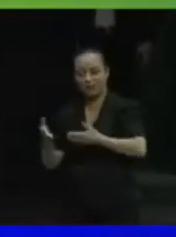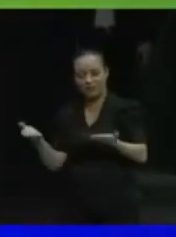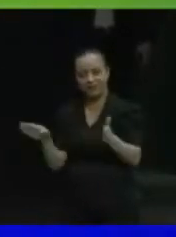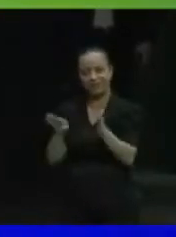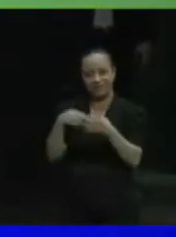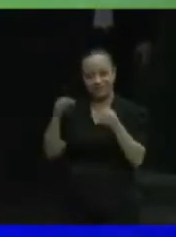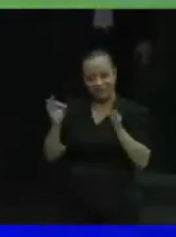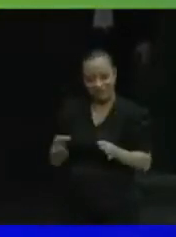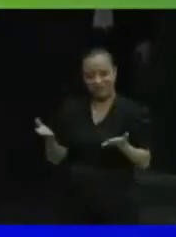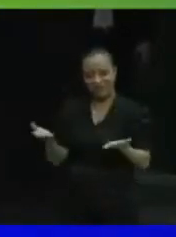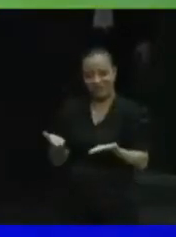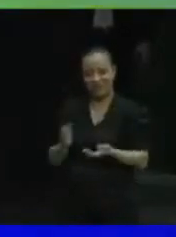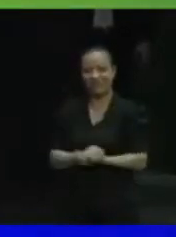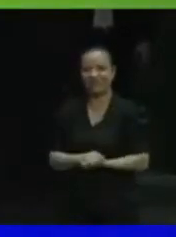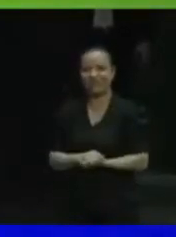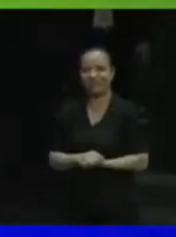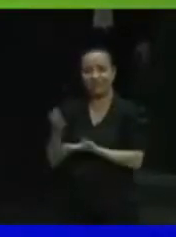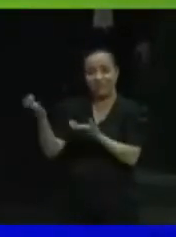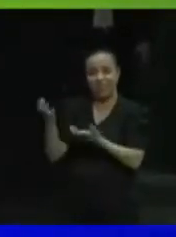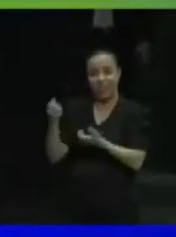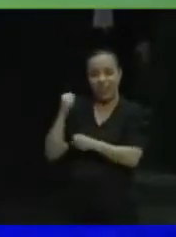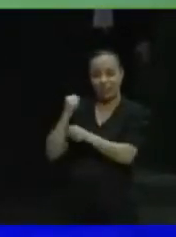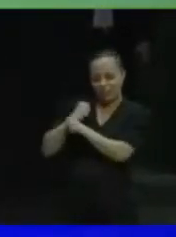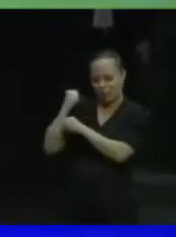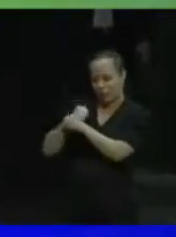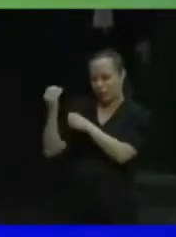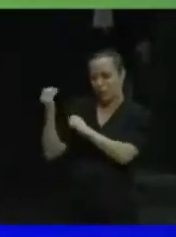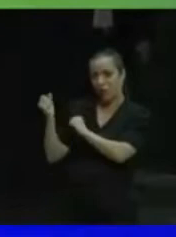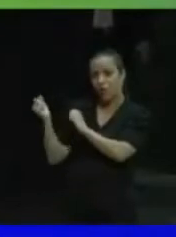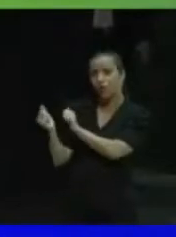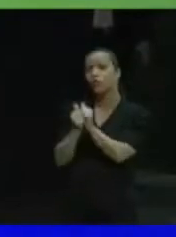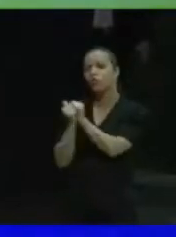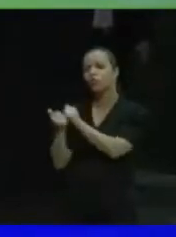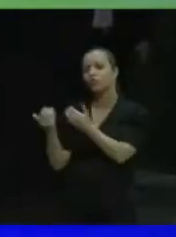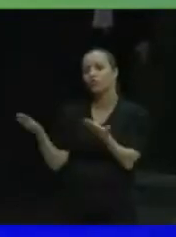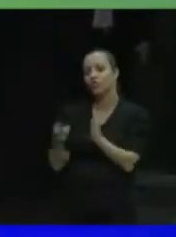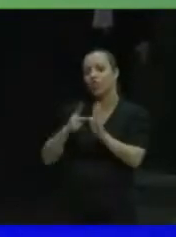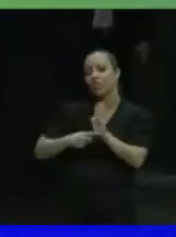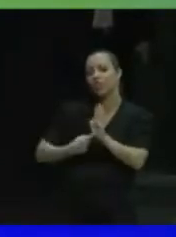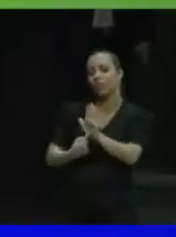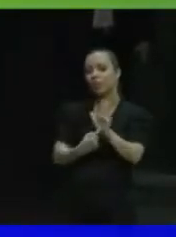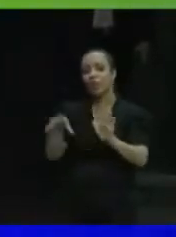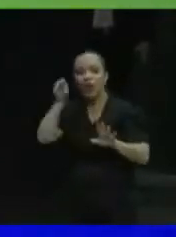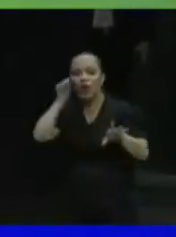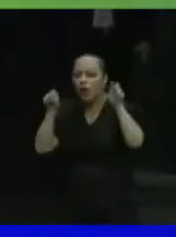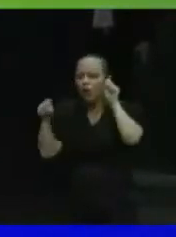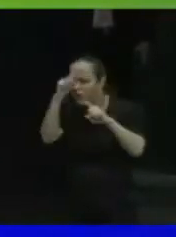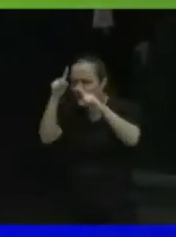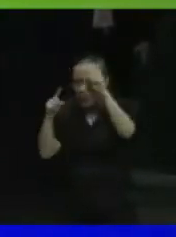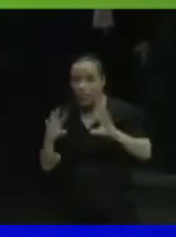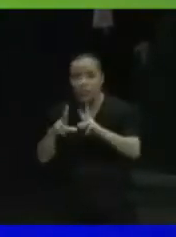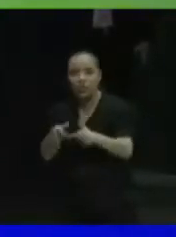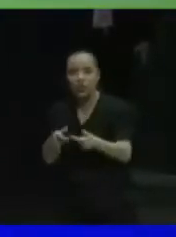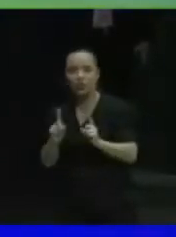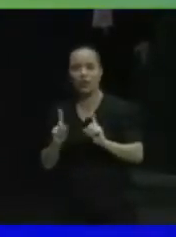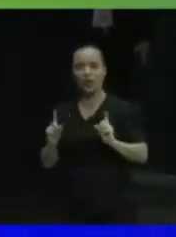hora. Queremos construir juntos esse projeto, ouvindo as ideias de todos.